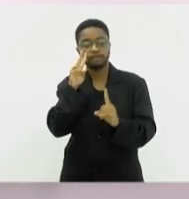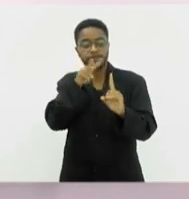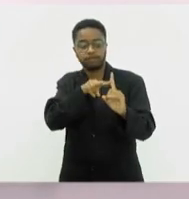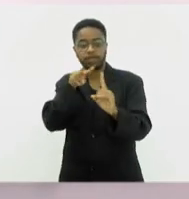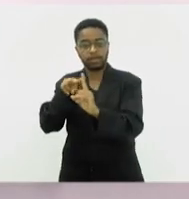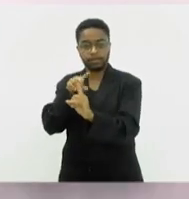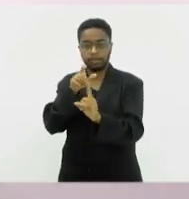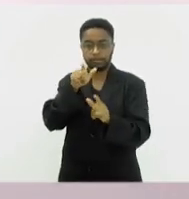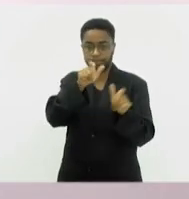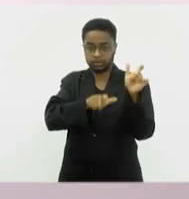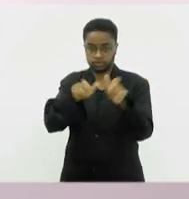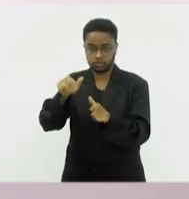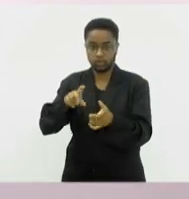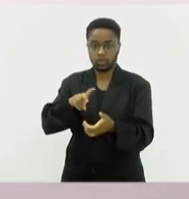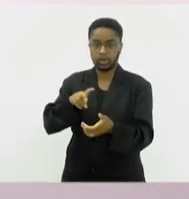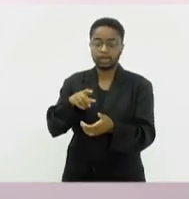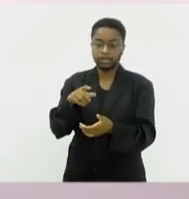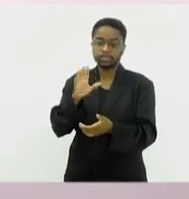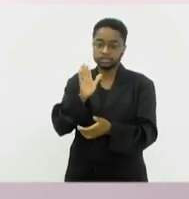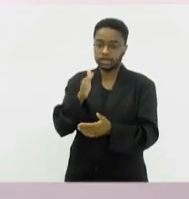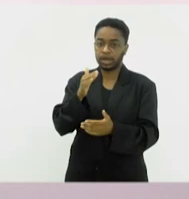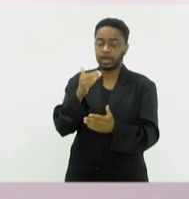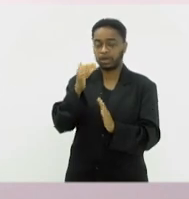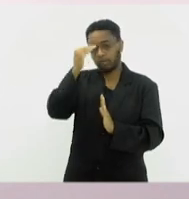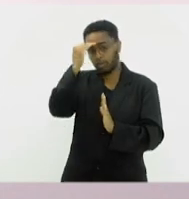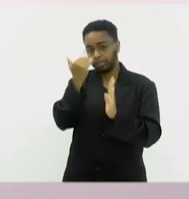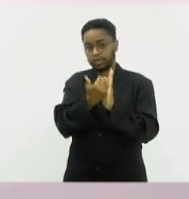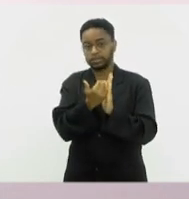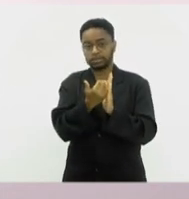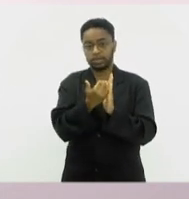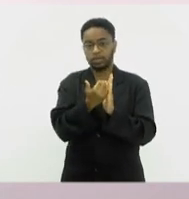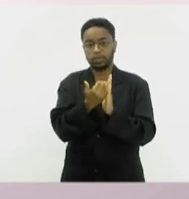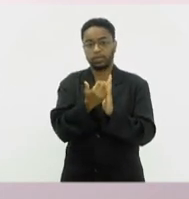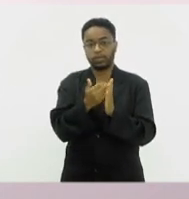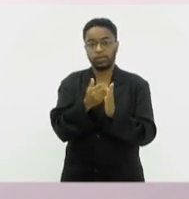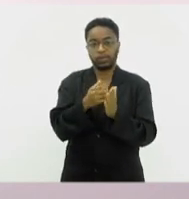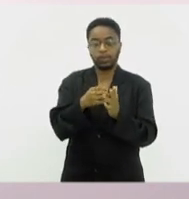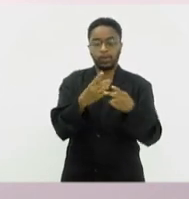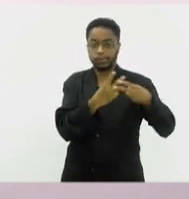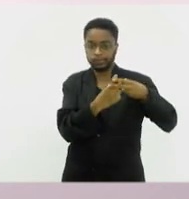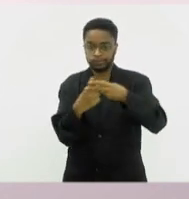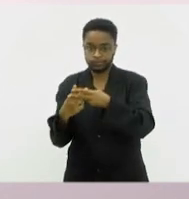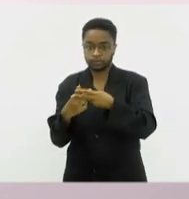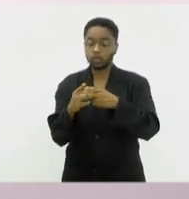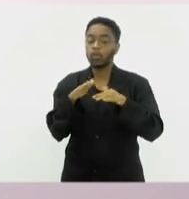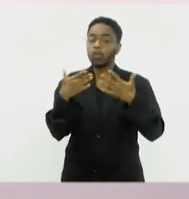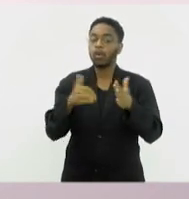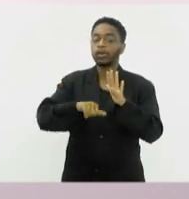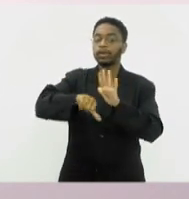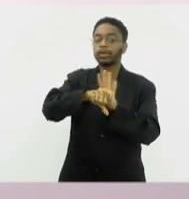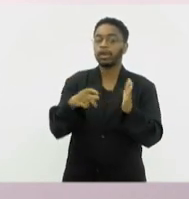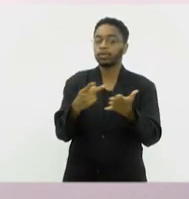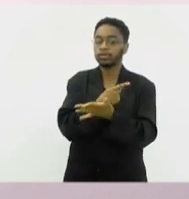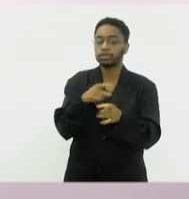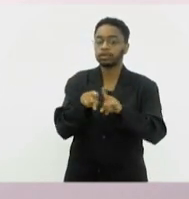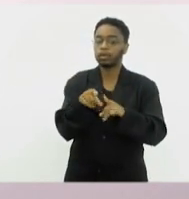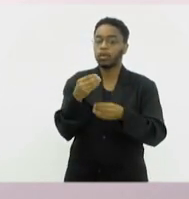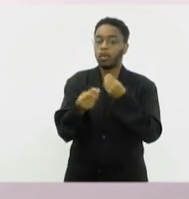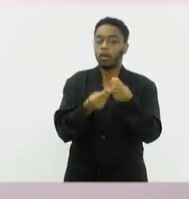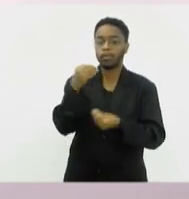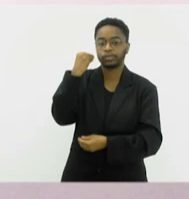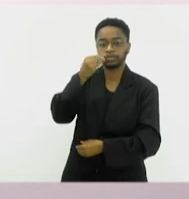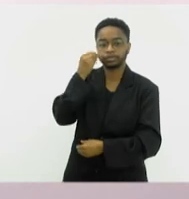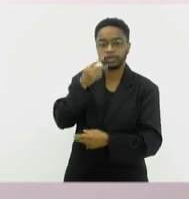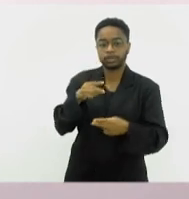os apenados no Brasil, aqueles que cumpriram pena, e entender e que crime foi cometido e o que foi a experiência do